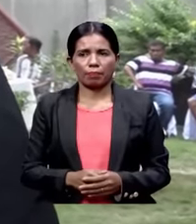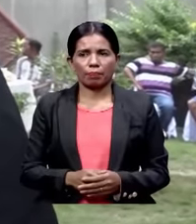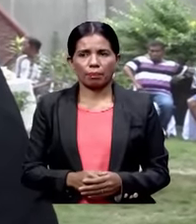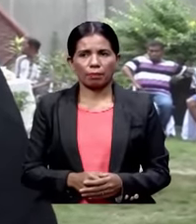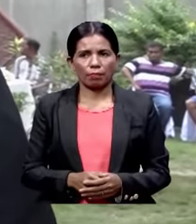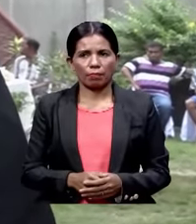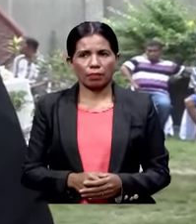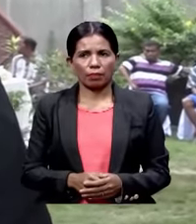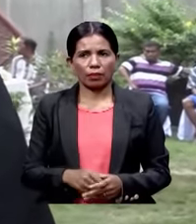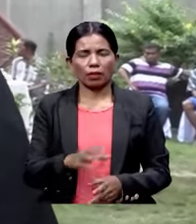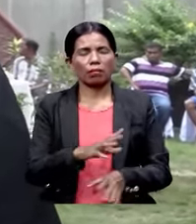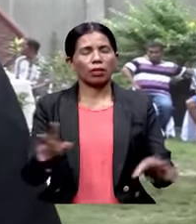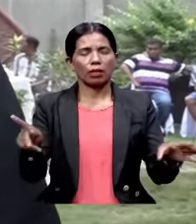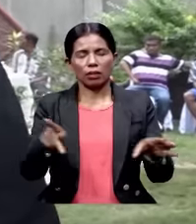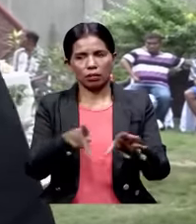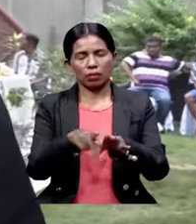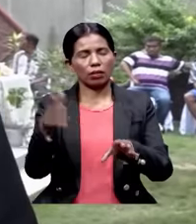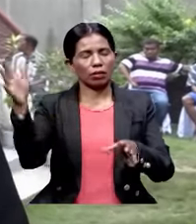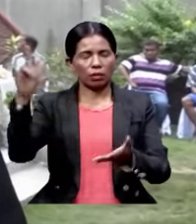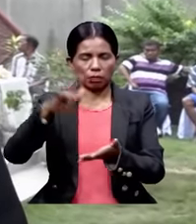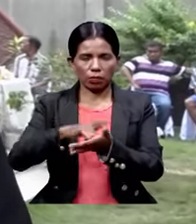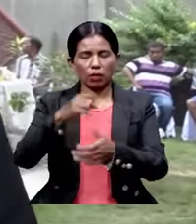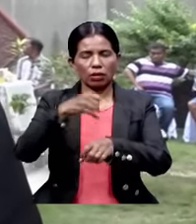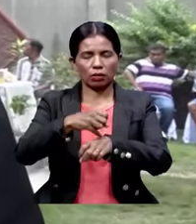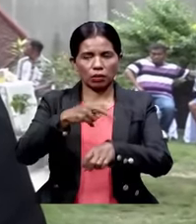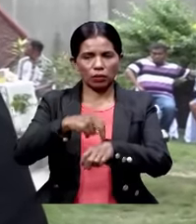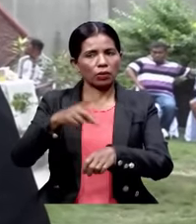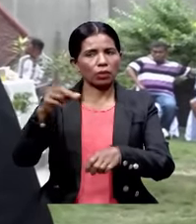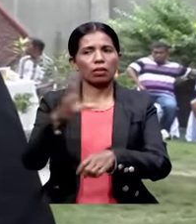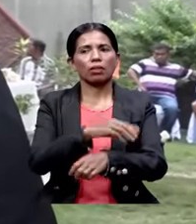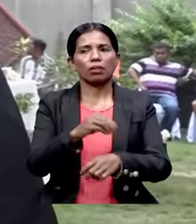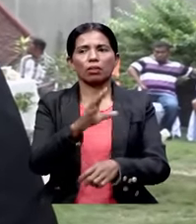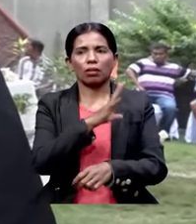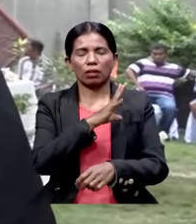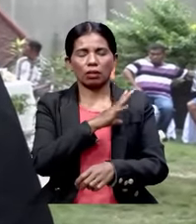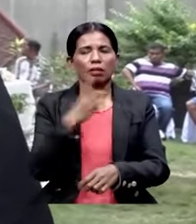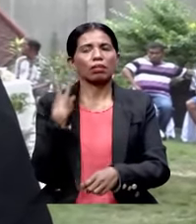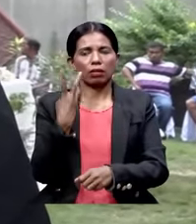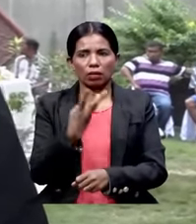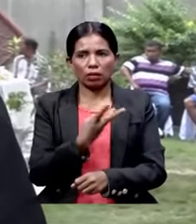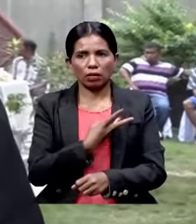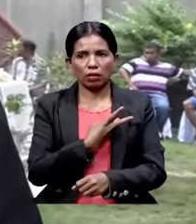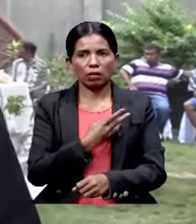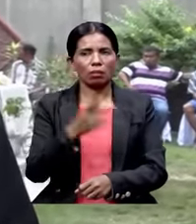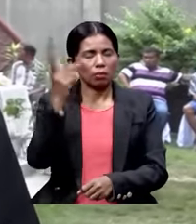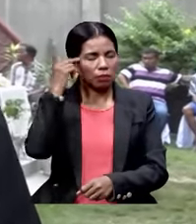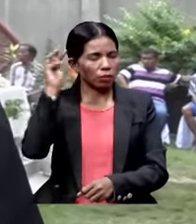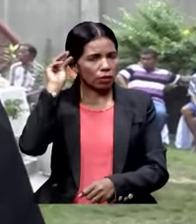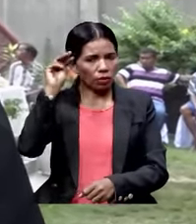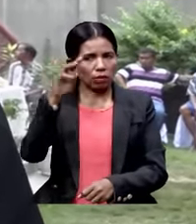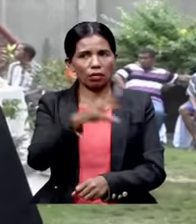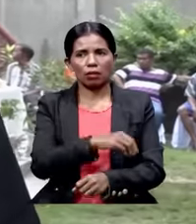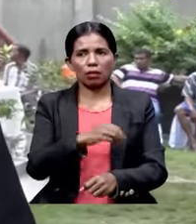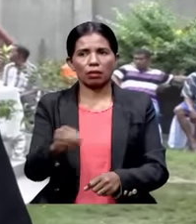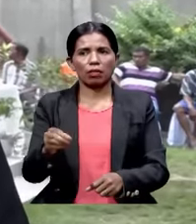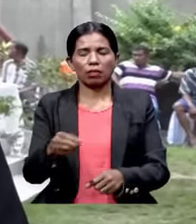neve maka marka presensa mo sija reporto internasional di Kuala Lumpur o di heng ita ni nia primeiro ministro, excelência primeiro ministro, neve